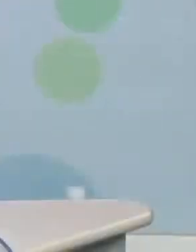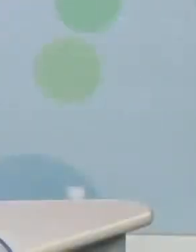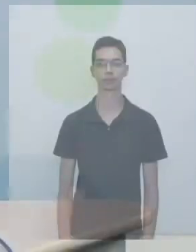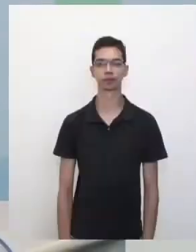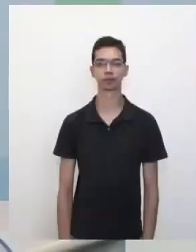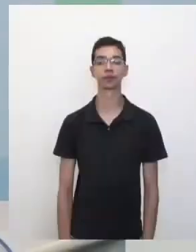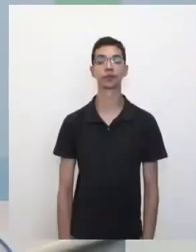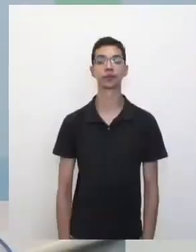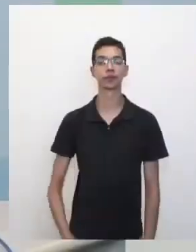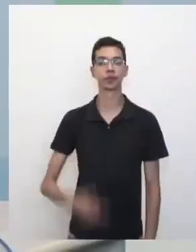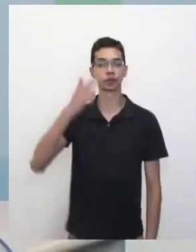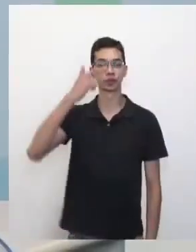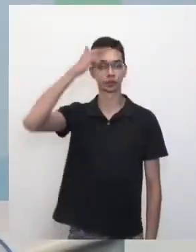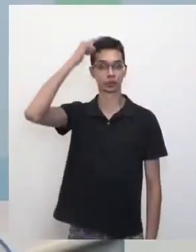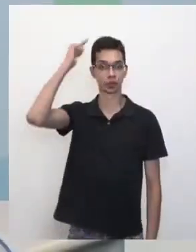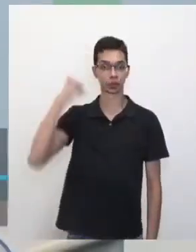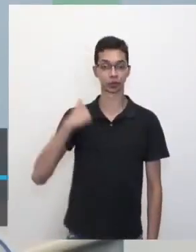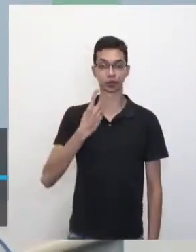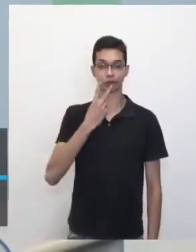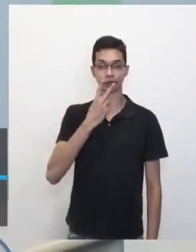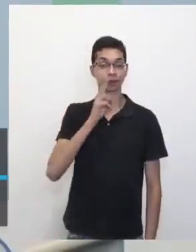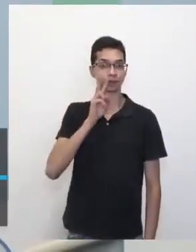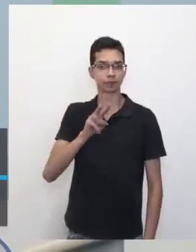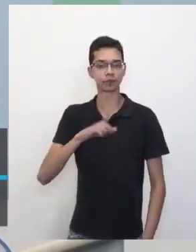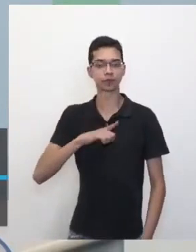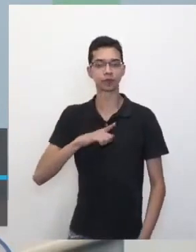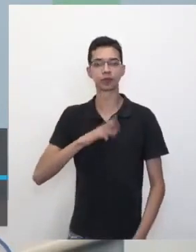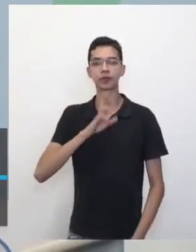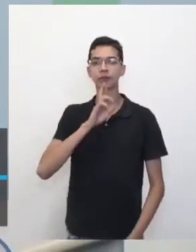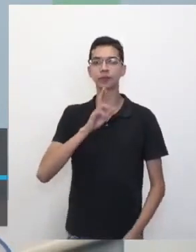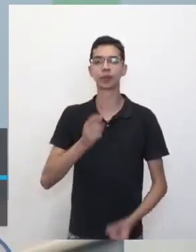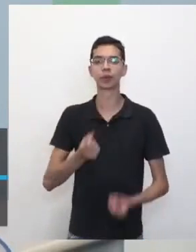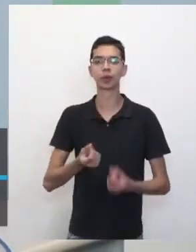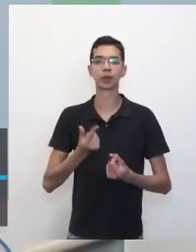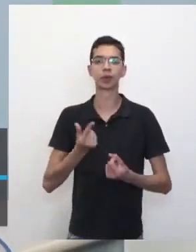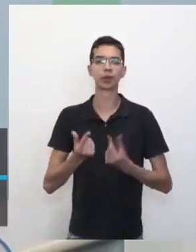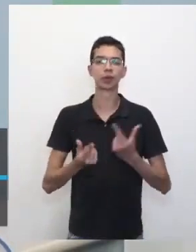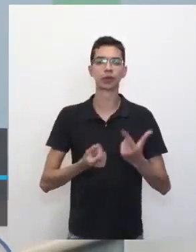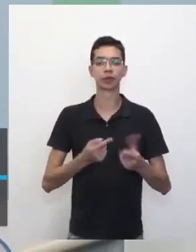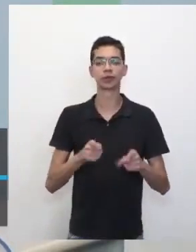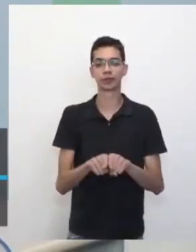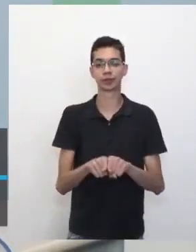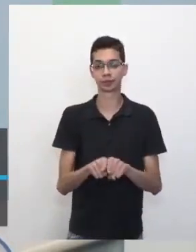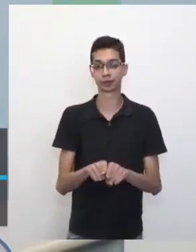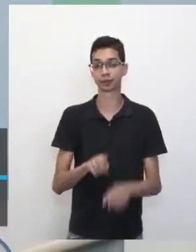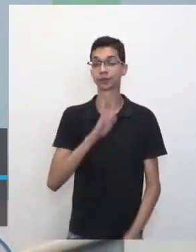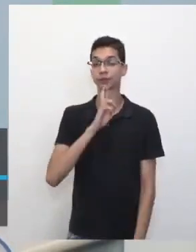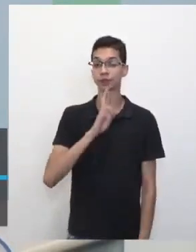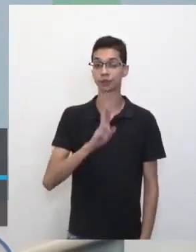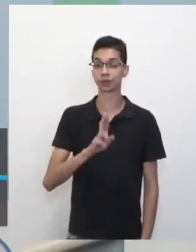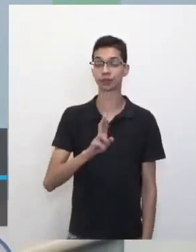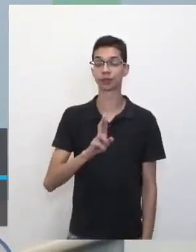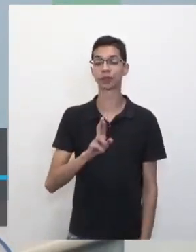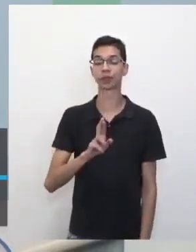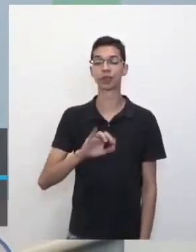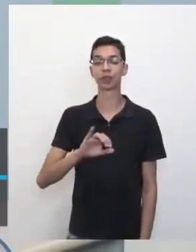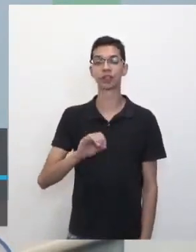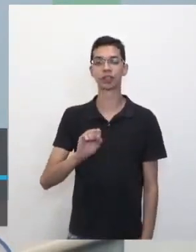Olá, João, olha, a gente tem aqui, a Delma respondeu most of them, a Delma também thoughts, José Newton